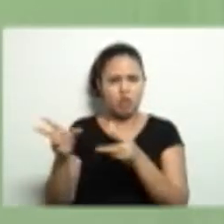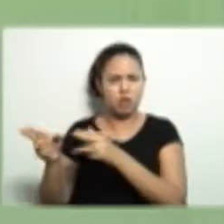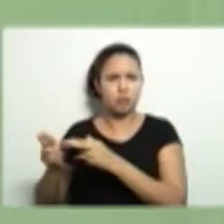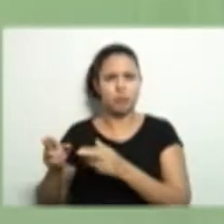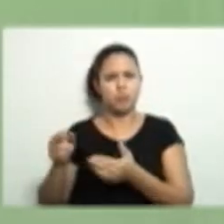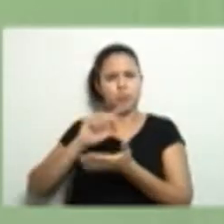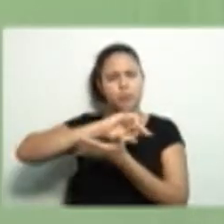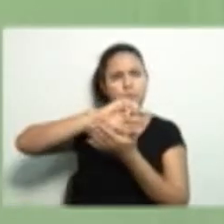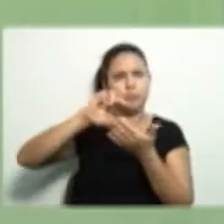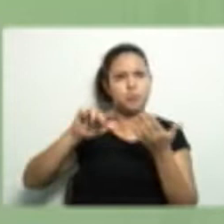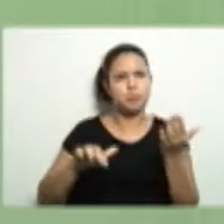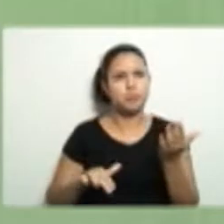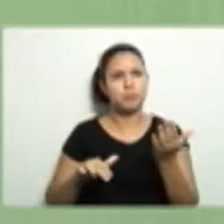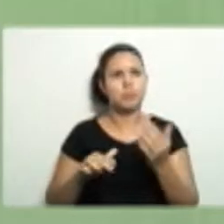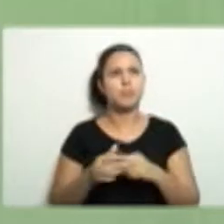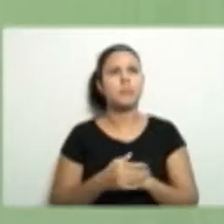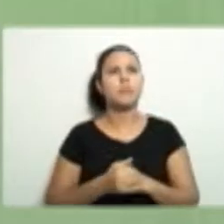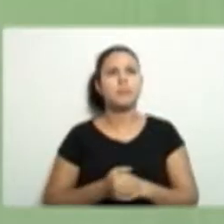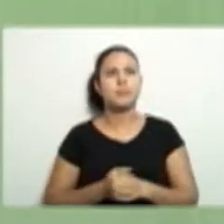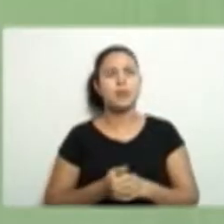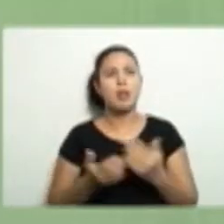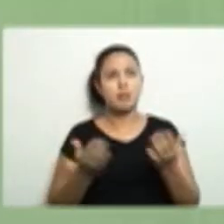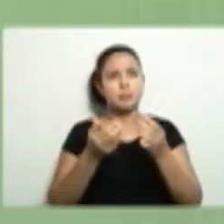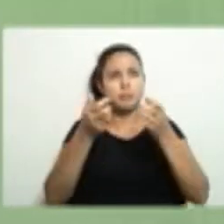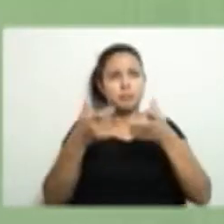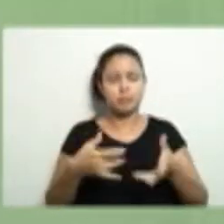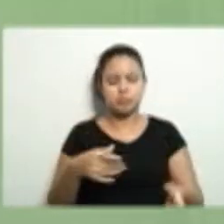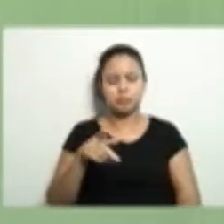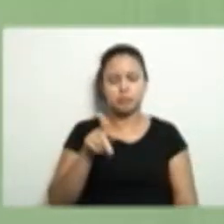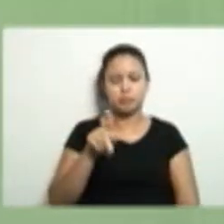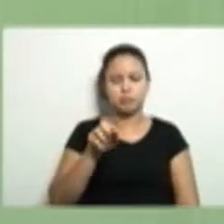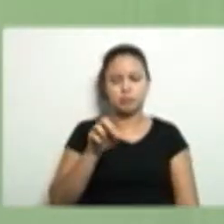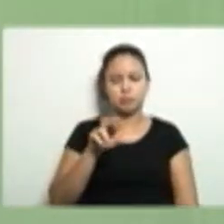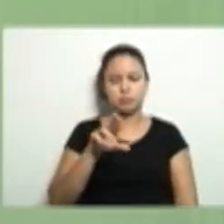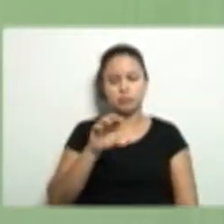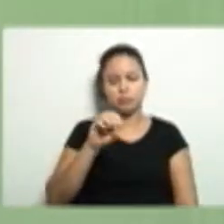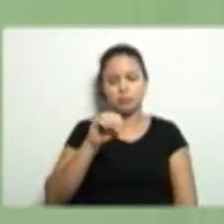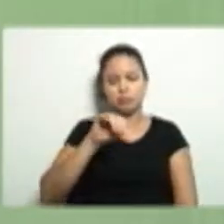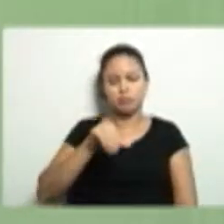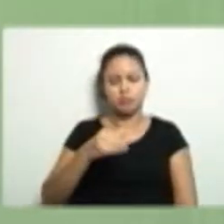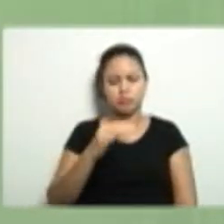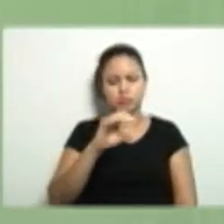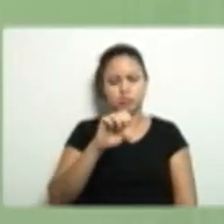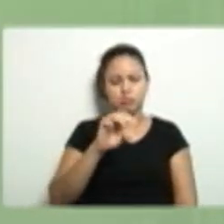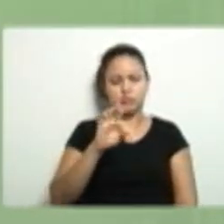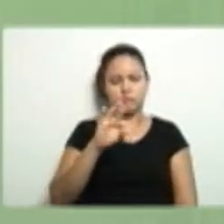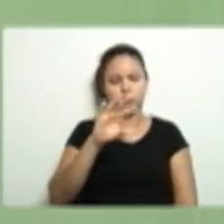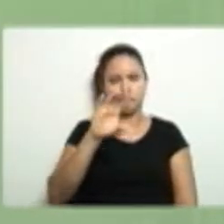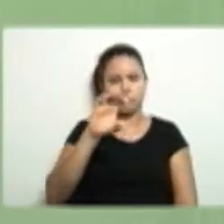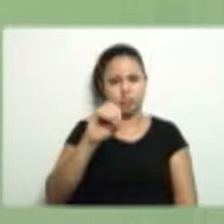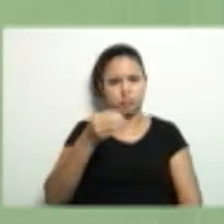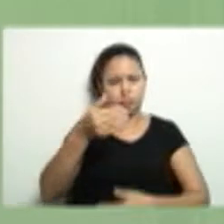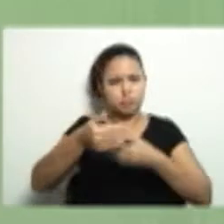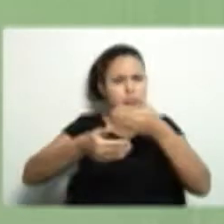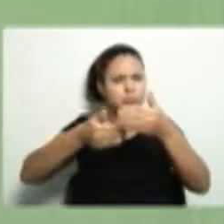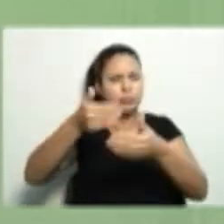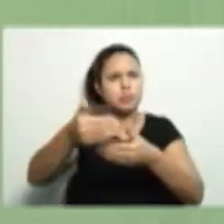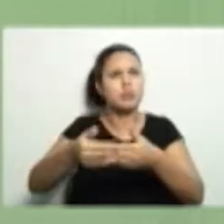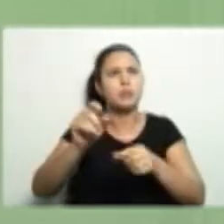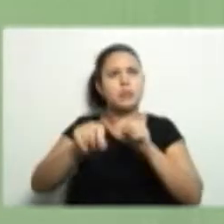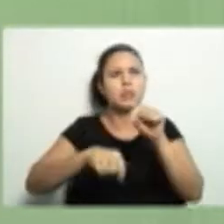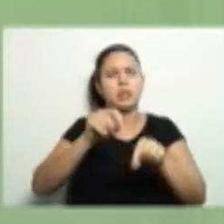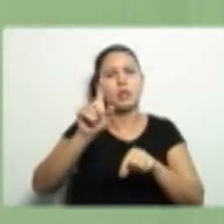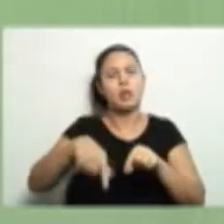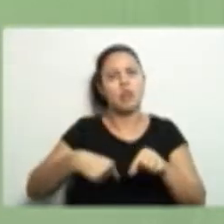os projetos. Quando a gente fala de projetos, a gente está falando de bens que vão ser produzidos num pequeno